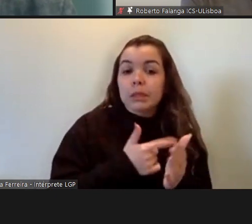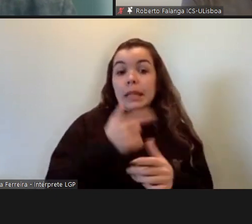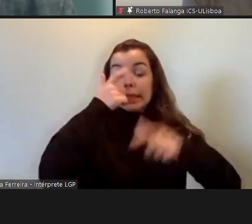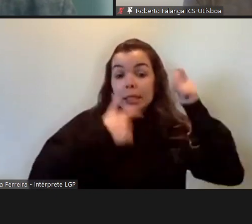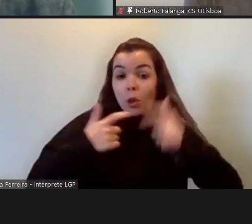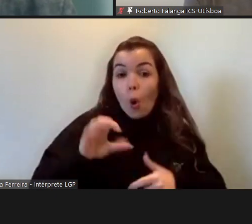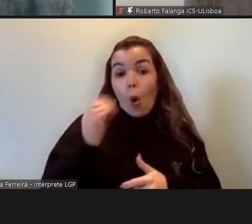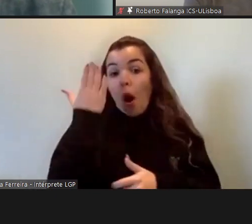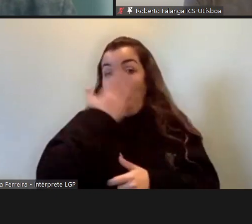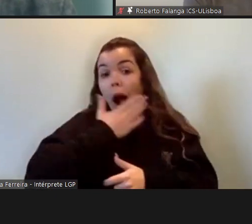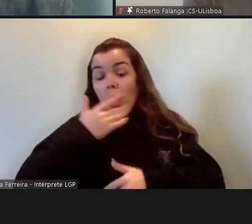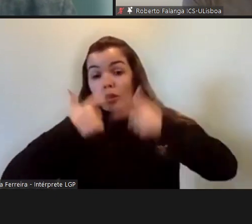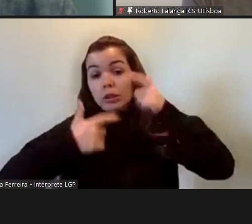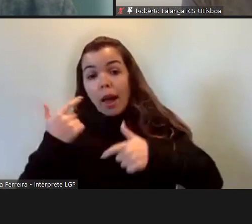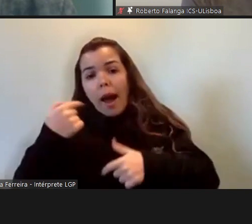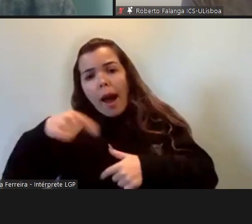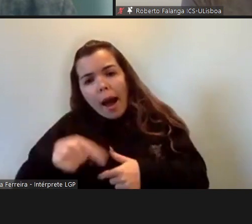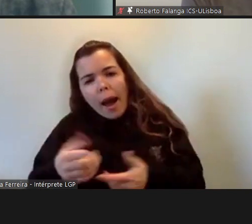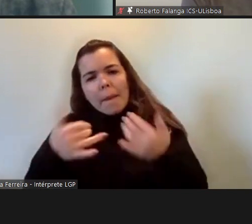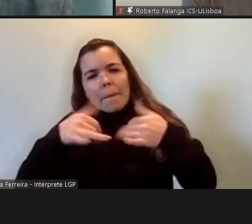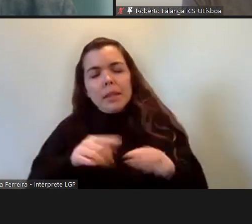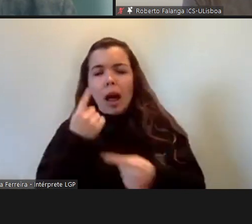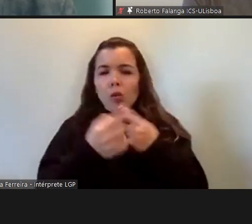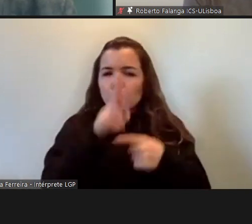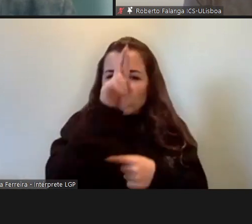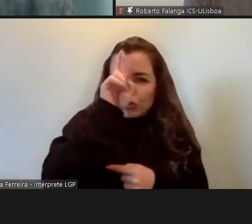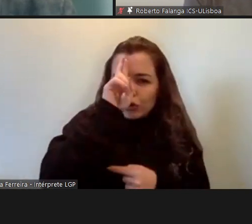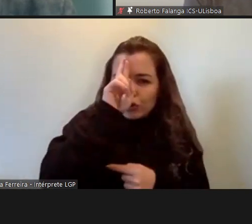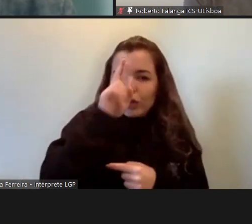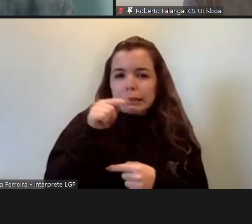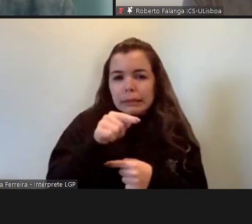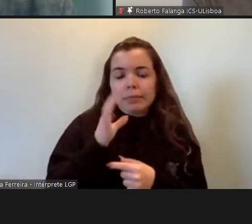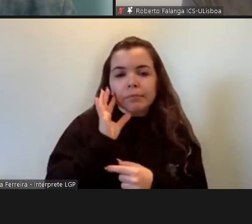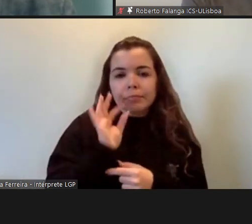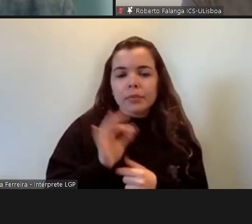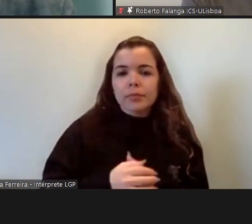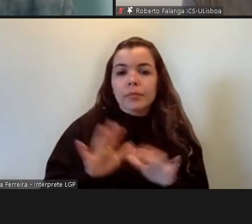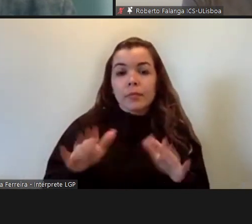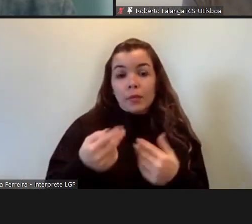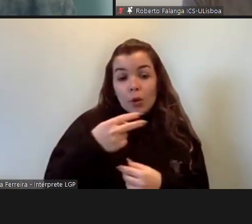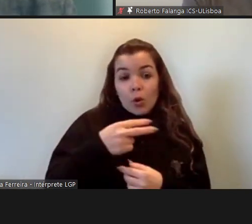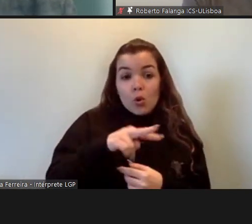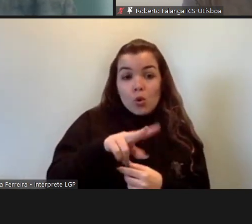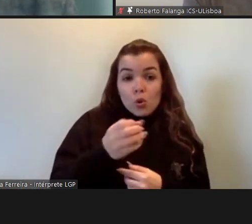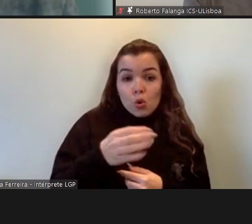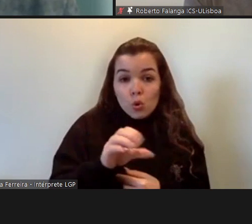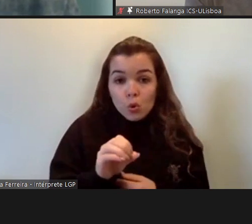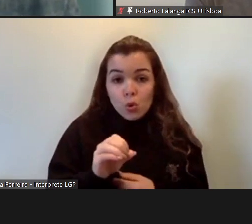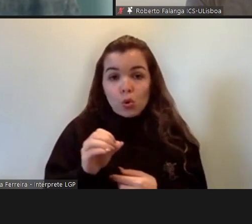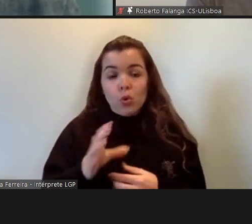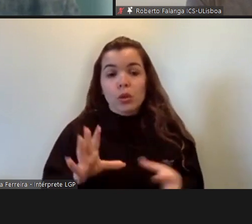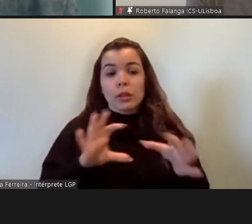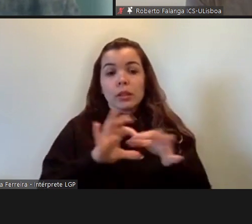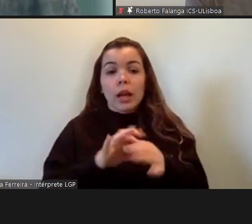cidadania, não é? Que já existem, mas haver algum esforço neste sentido. Portanto, Nuno, em particular, em relação aos jovens, como é